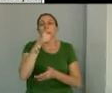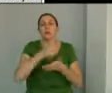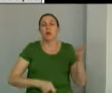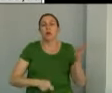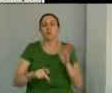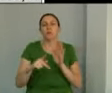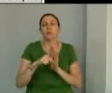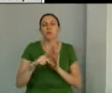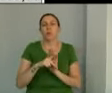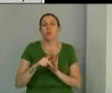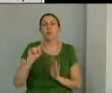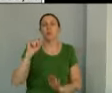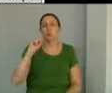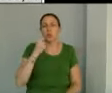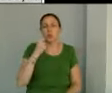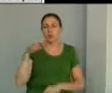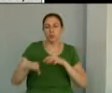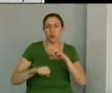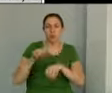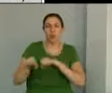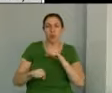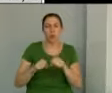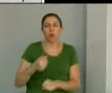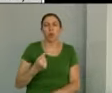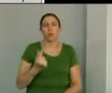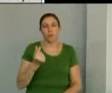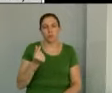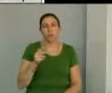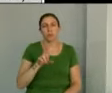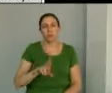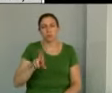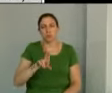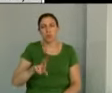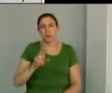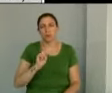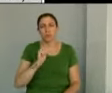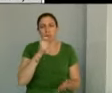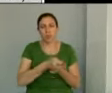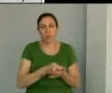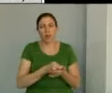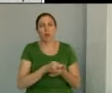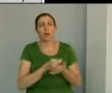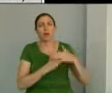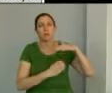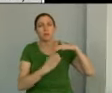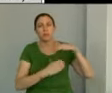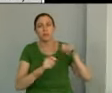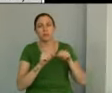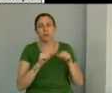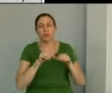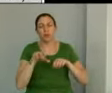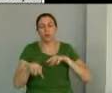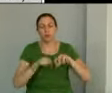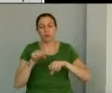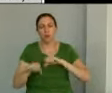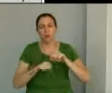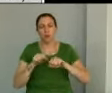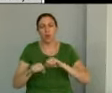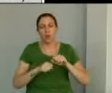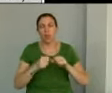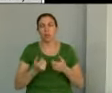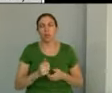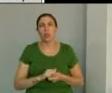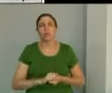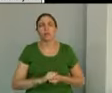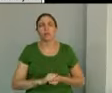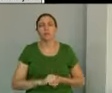também que é cobrada, que esse valor é utilizado para fazer o pagamento do serviço de coleta de lixo depois. Então, principal, dívida ativa,